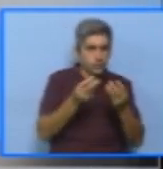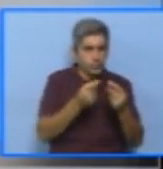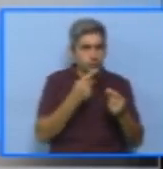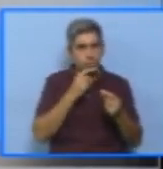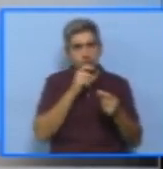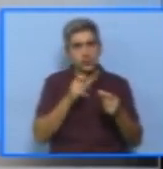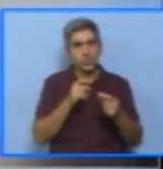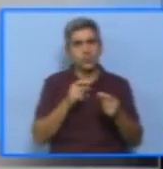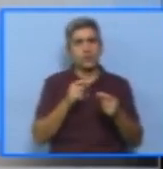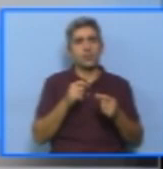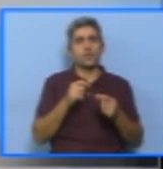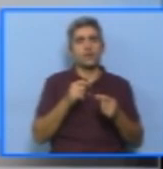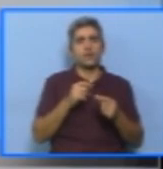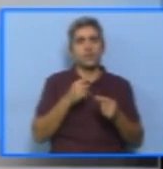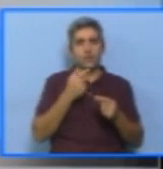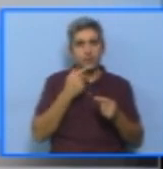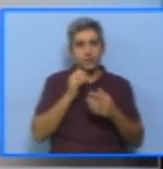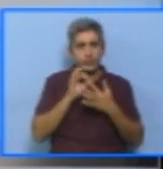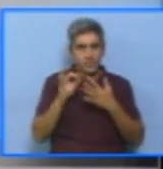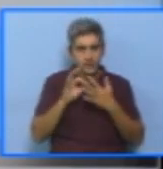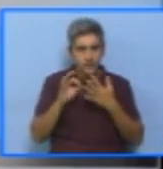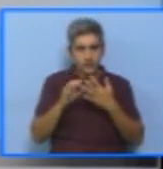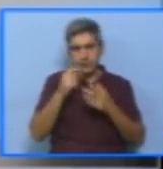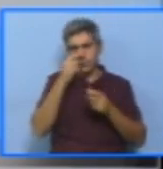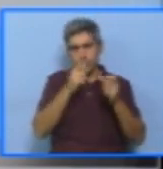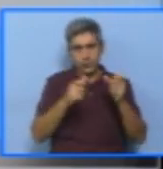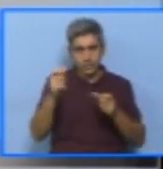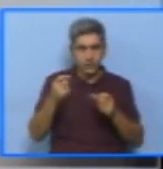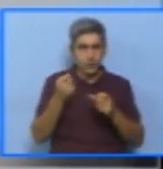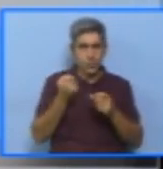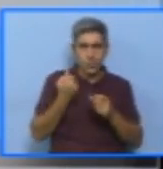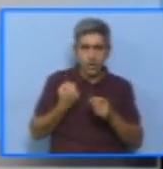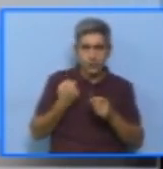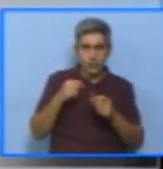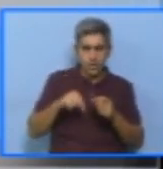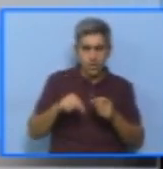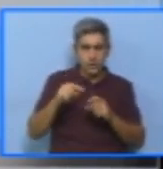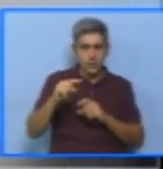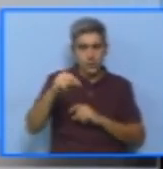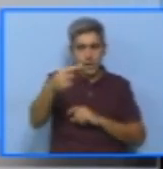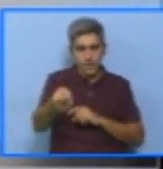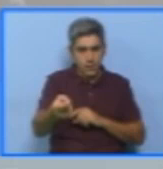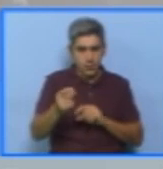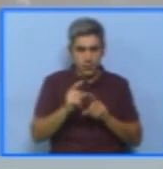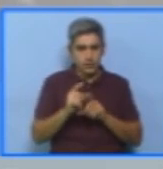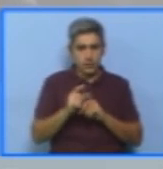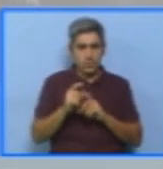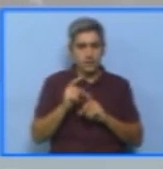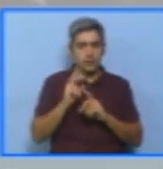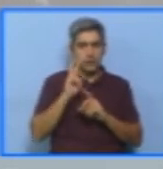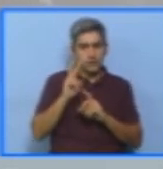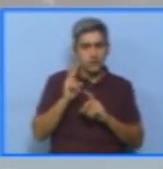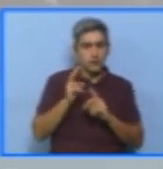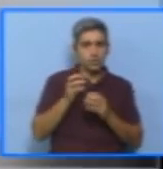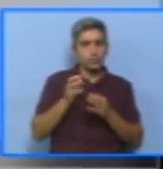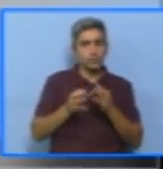questão que é muito concreta das pessoas do ontem, do hoje e o será do amanhã, que é efetivamente a